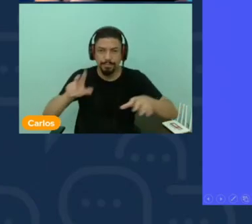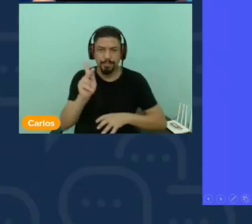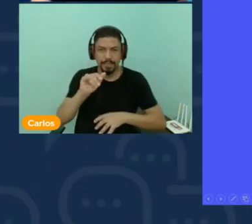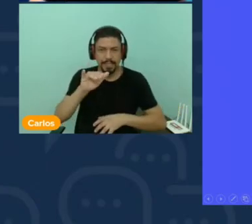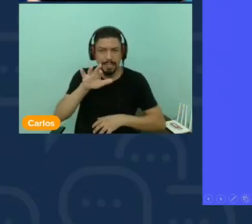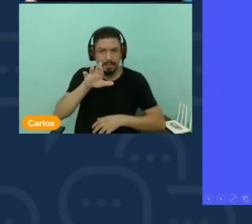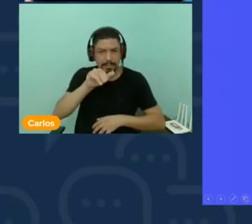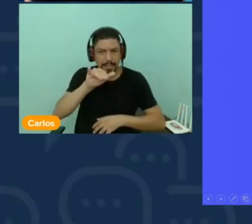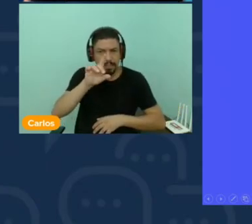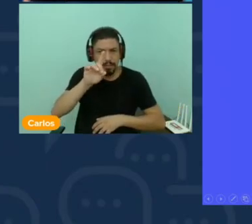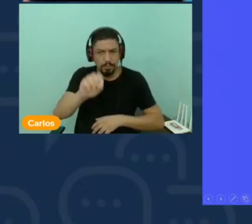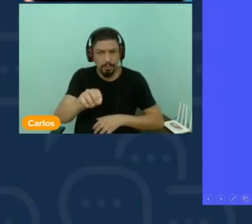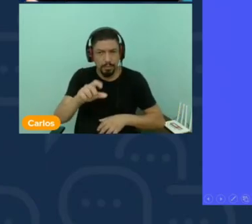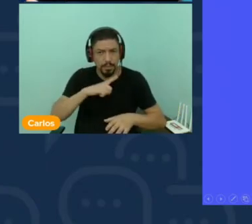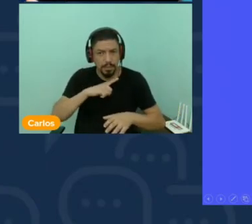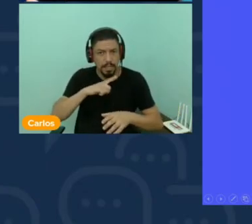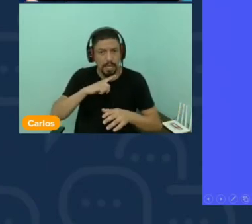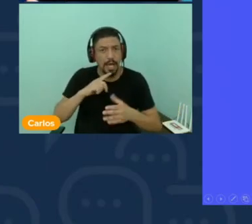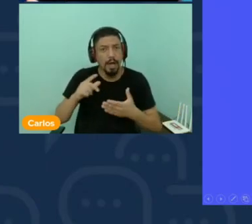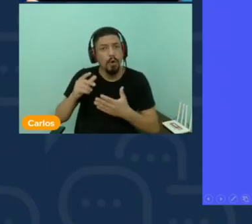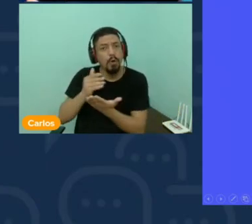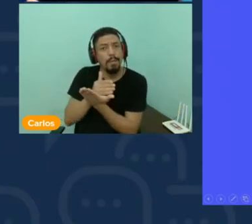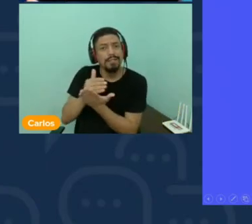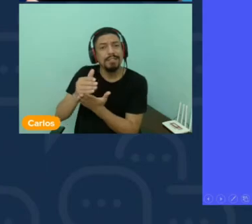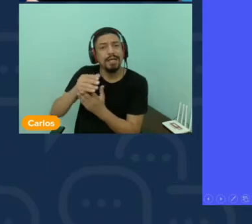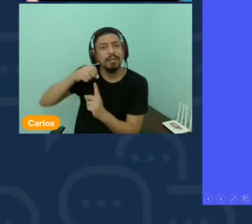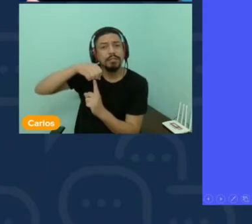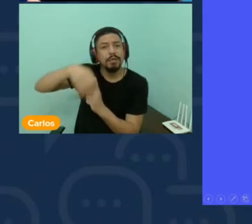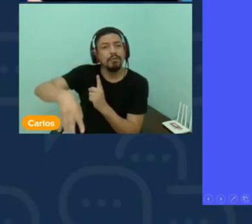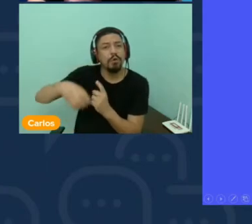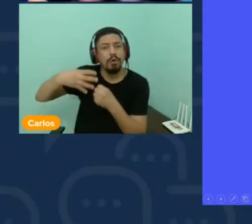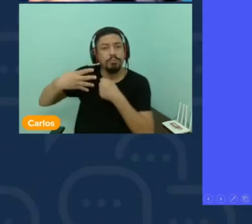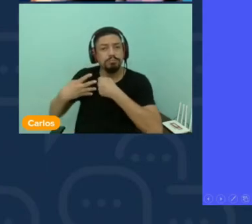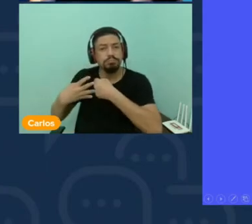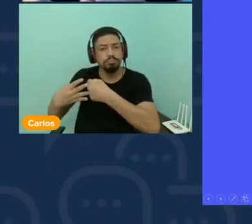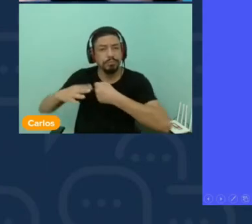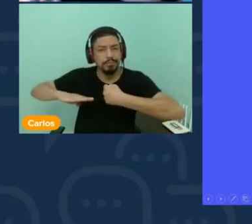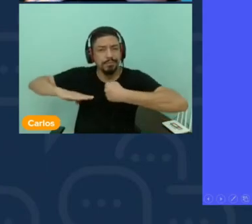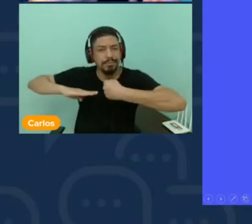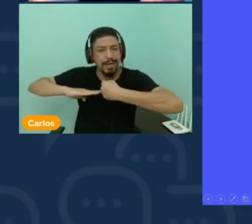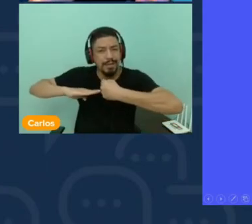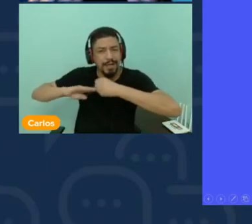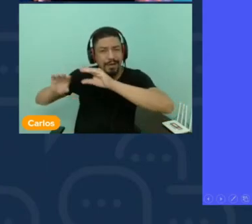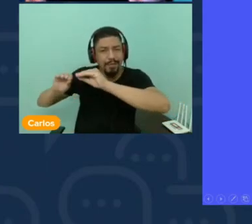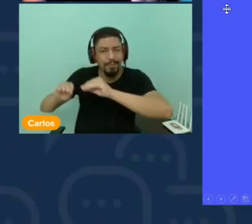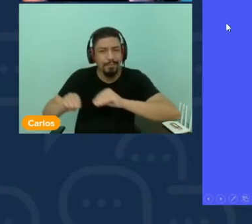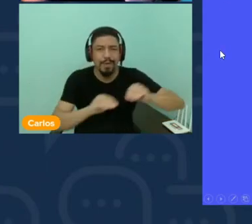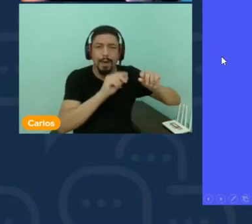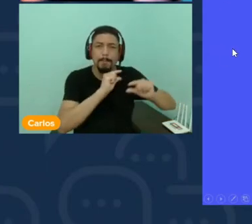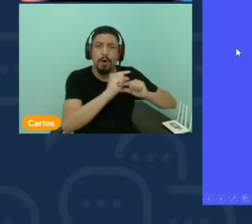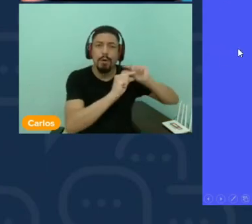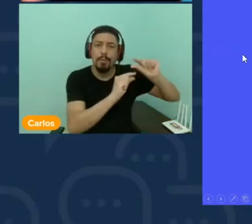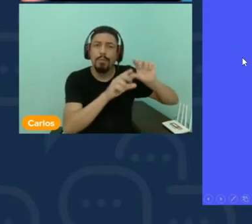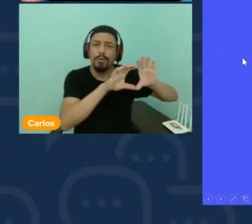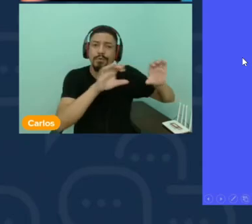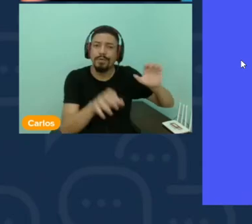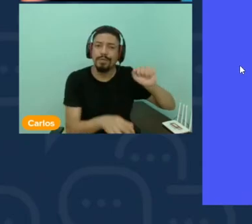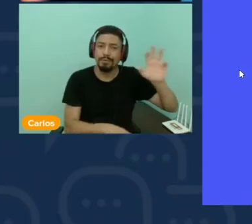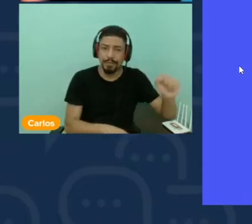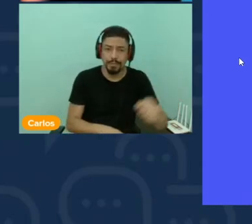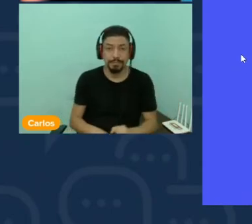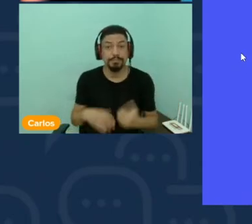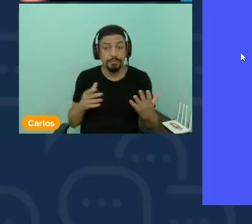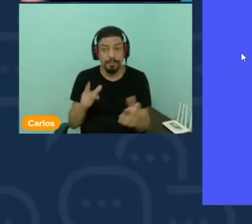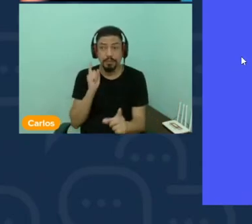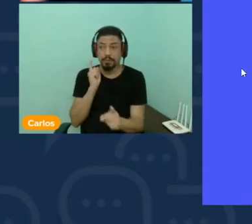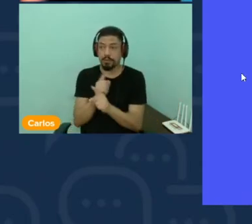dados para a nuvem da AWS, por exemplo. Então, é muito comum a gente encontrar esses 3